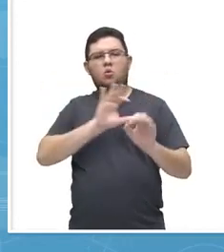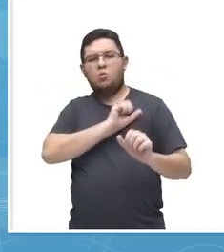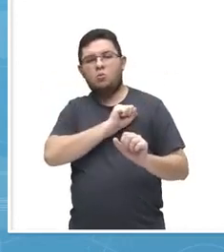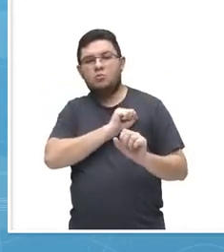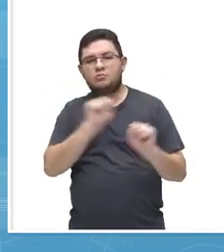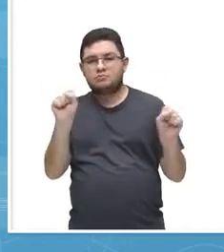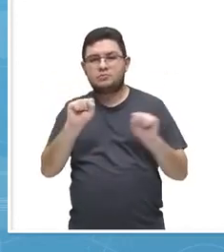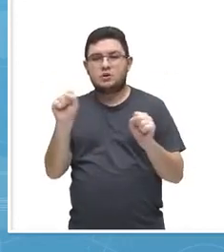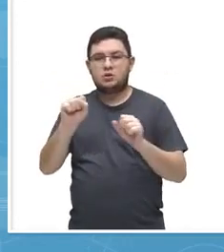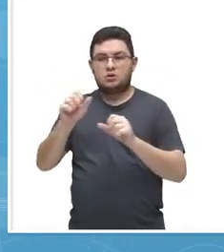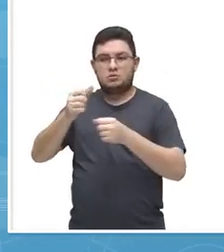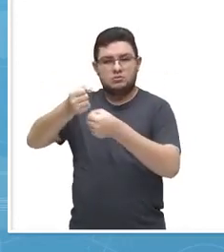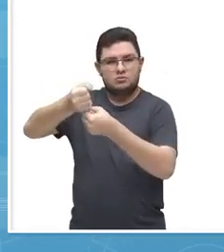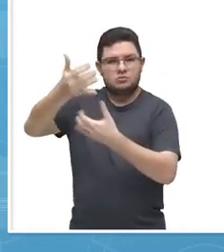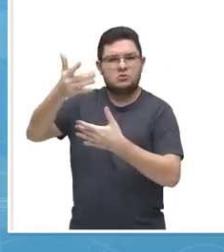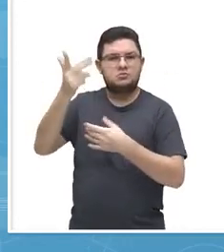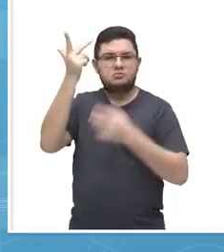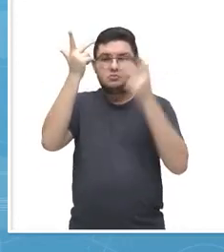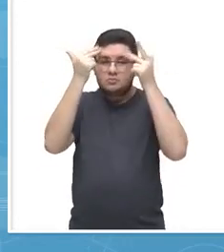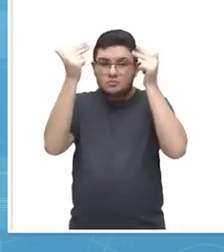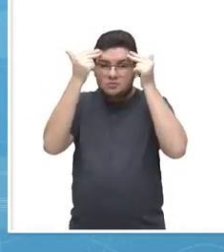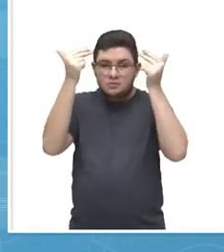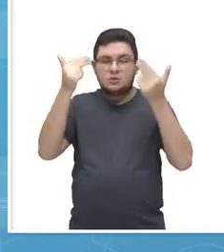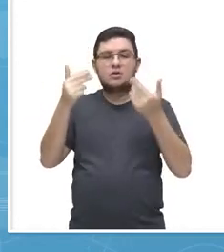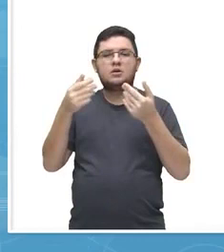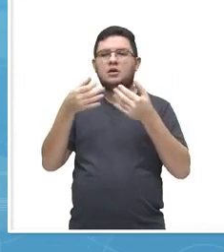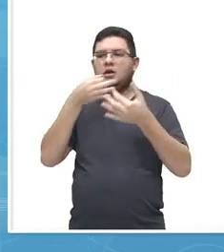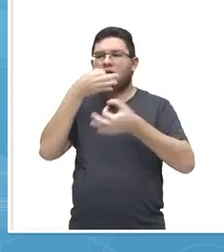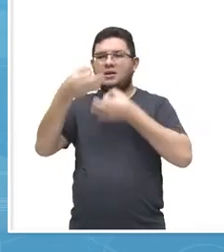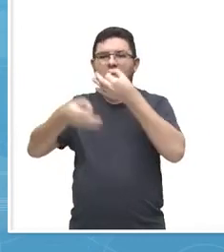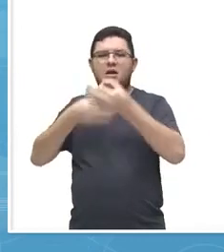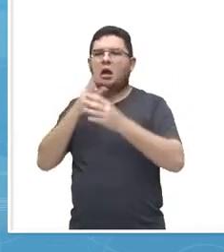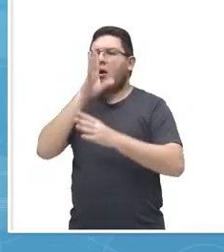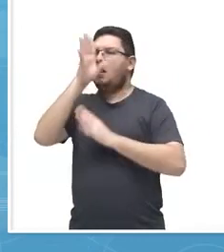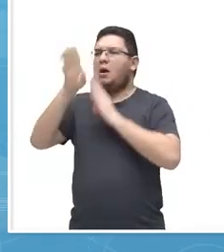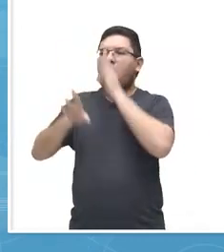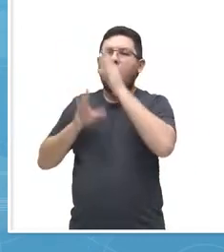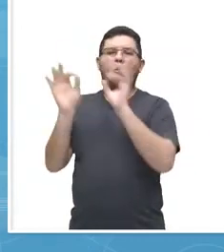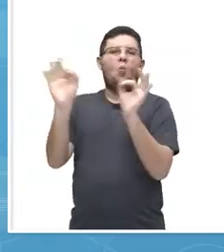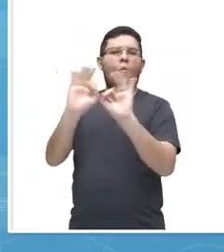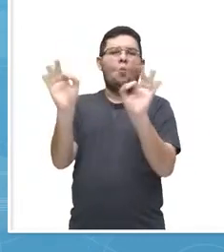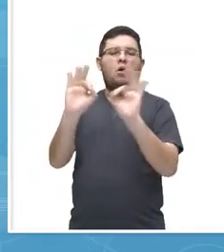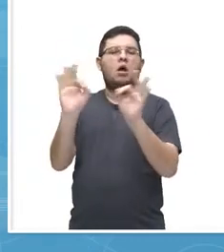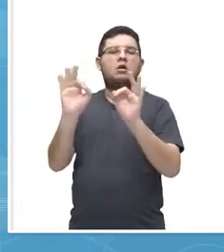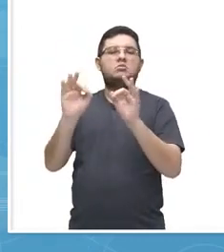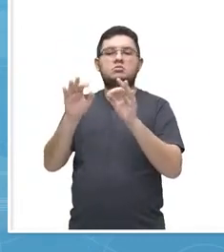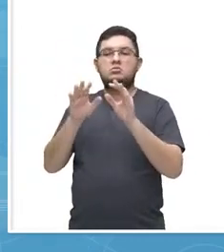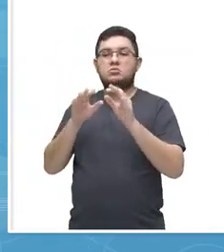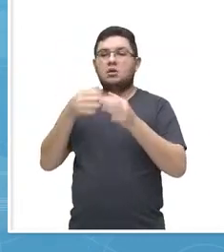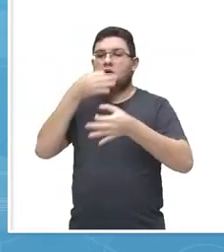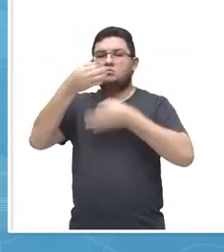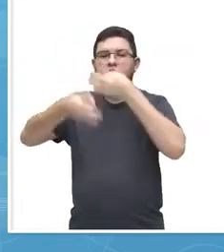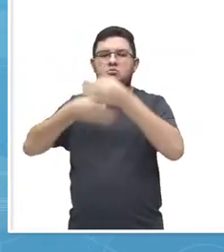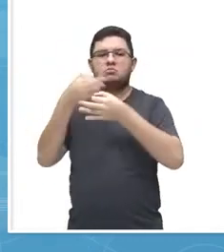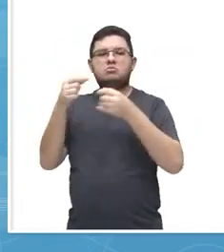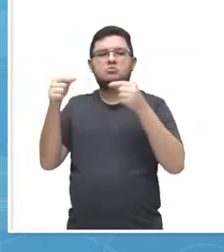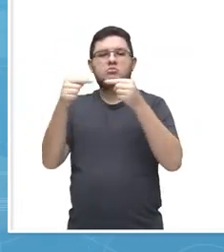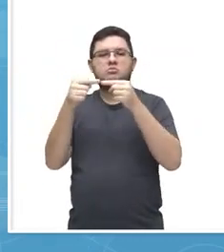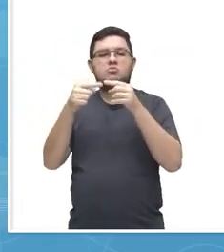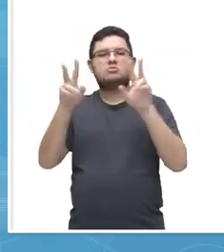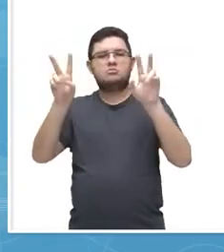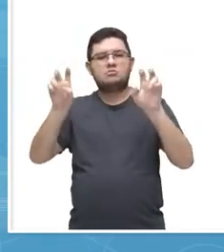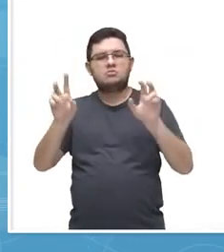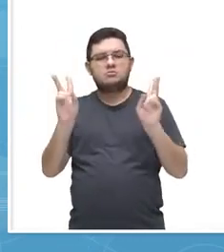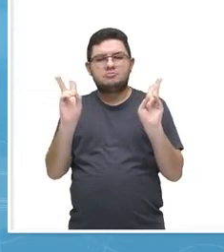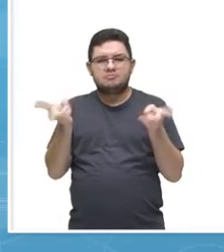super tranquilo, certo? Sem comentários ainda apropriados, só comentários em relação ao assunto, muito bem, continue assim, viu?